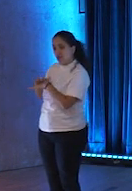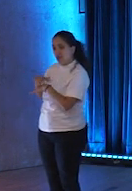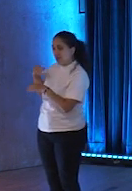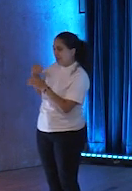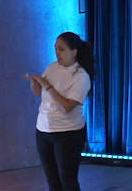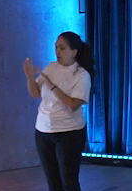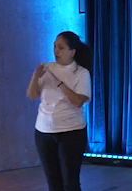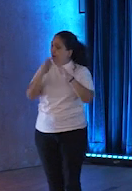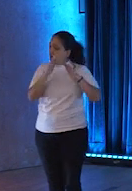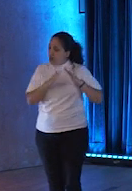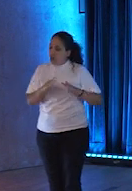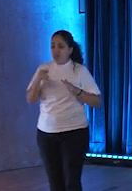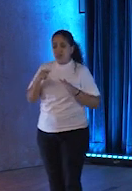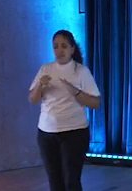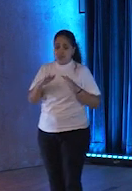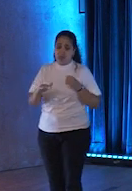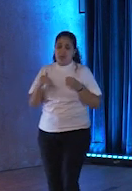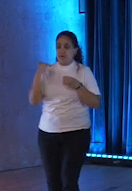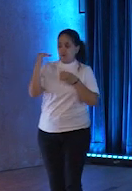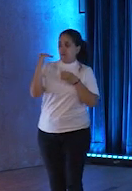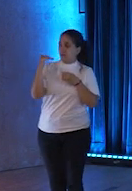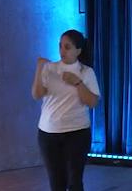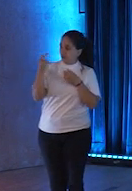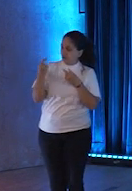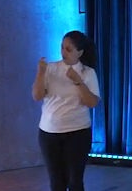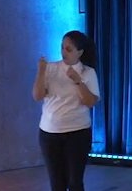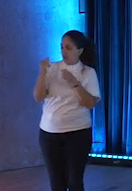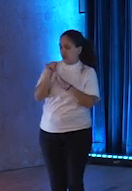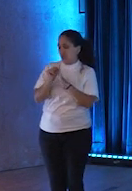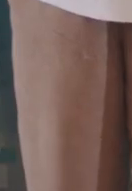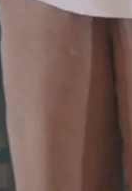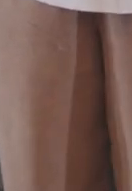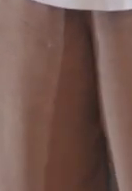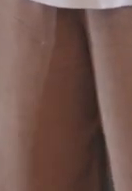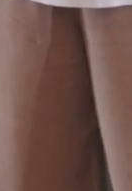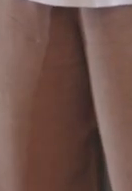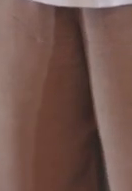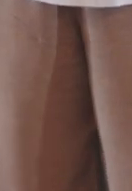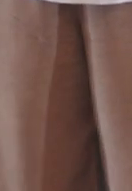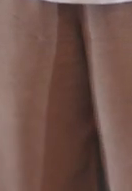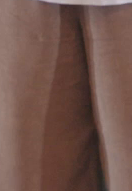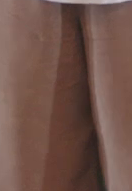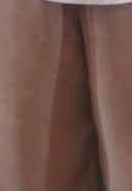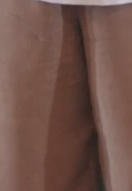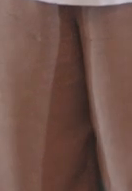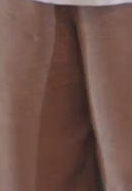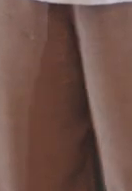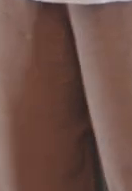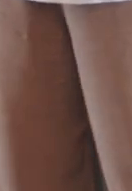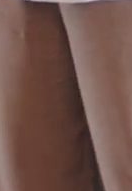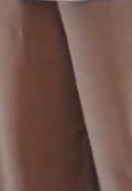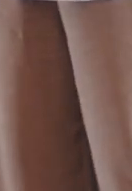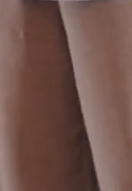ambientes domésticos das camadas mais altas da sociedade no século XIX. Com o tempo, eles